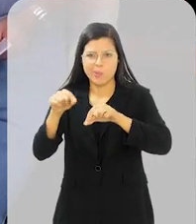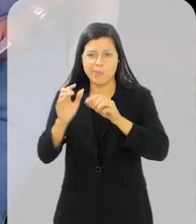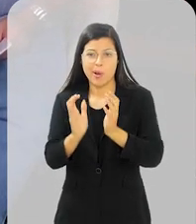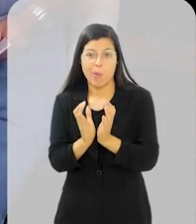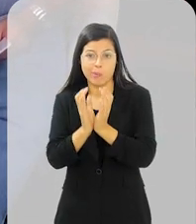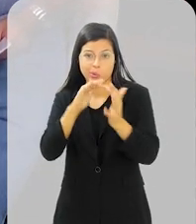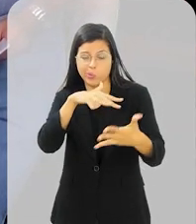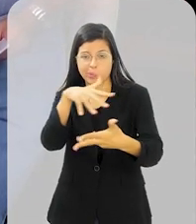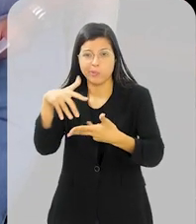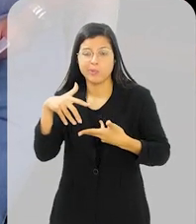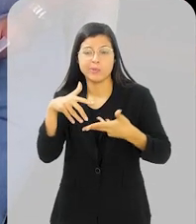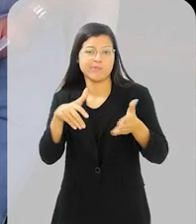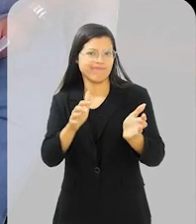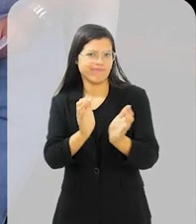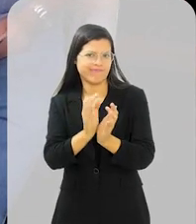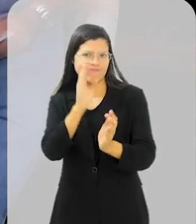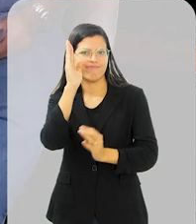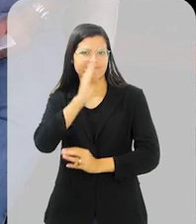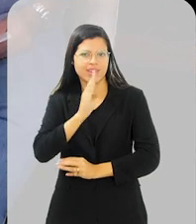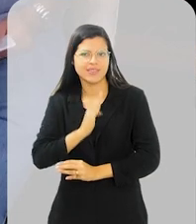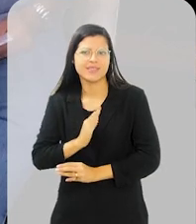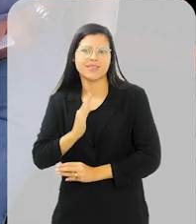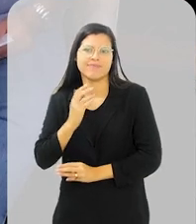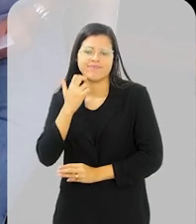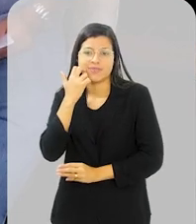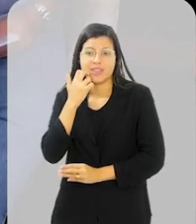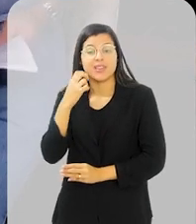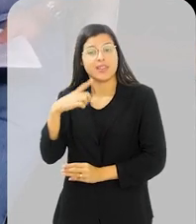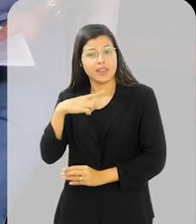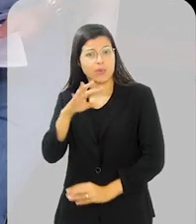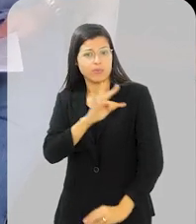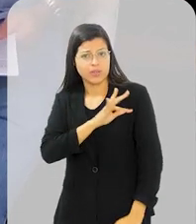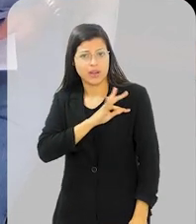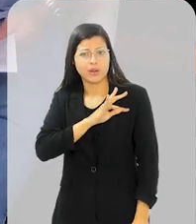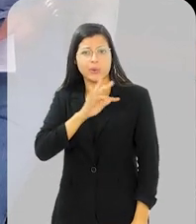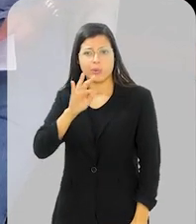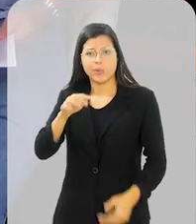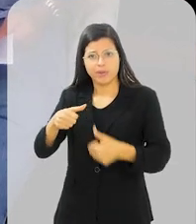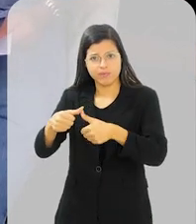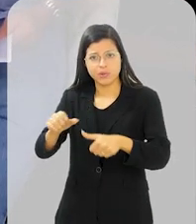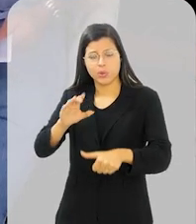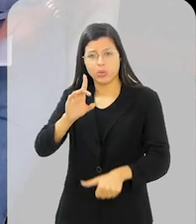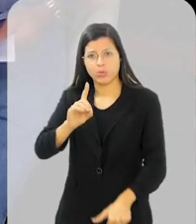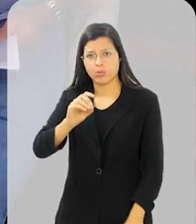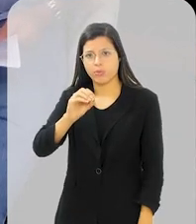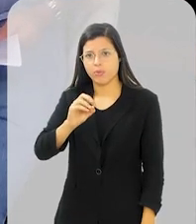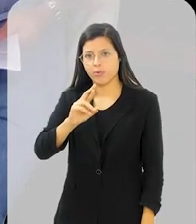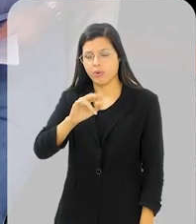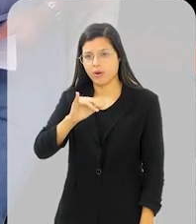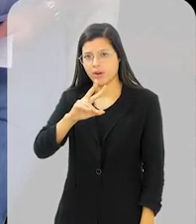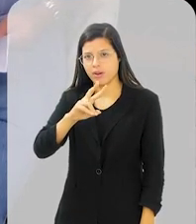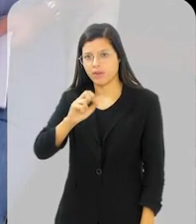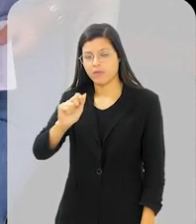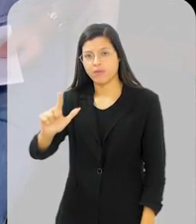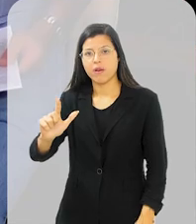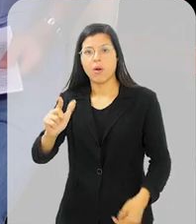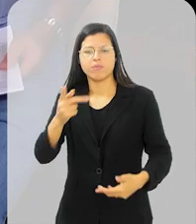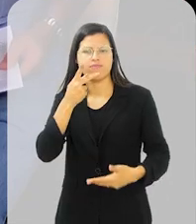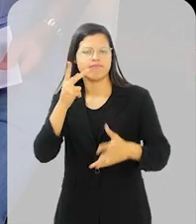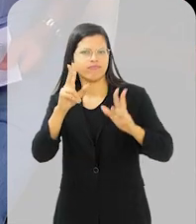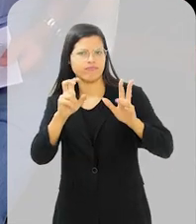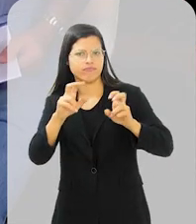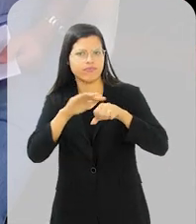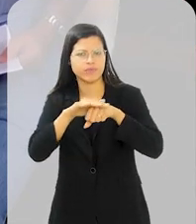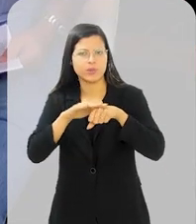Assim está a seleção brasileira e com o técnico definitivo, Dorival Júnior. Para tratar do assunto, temos a presença